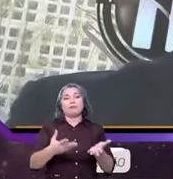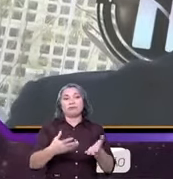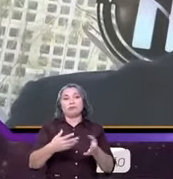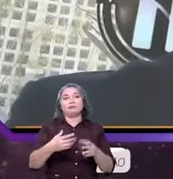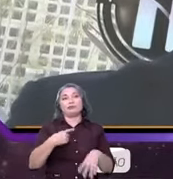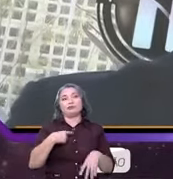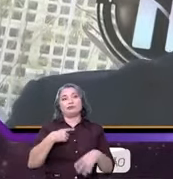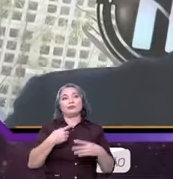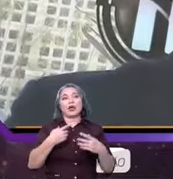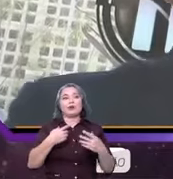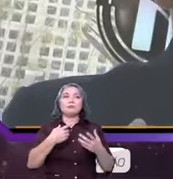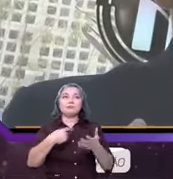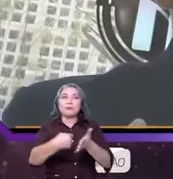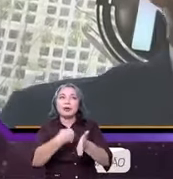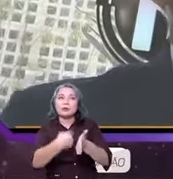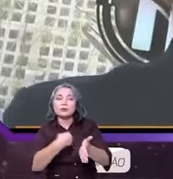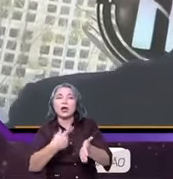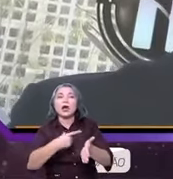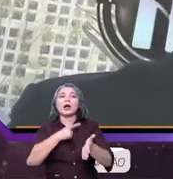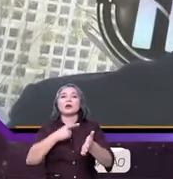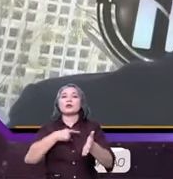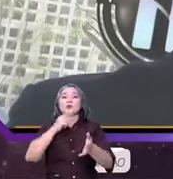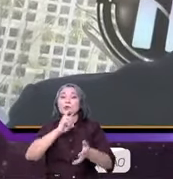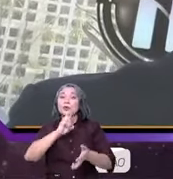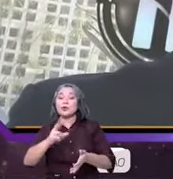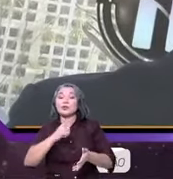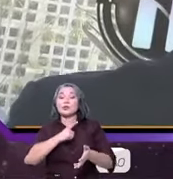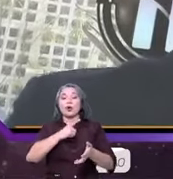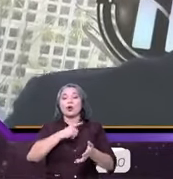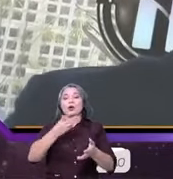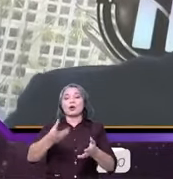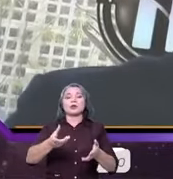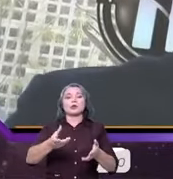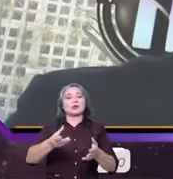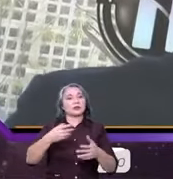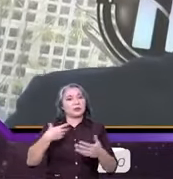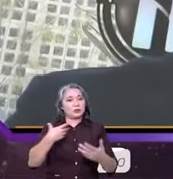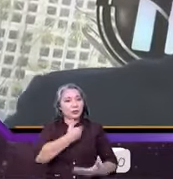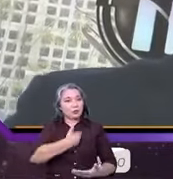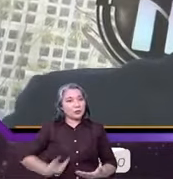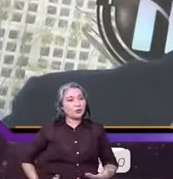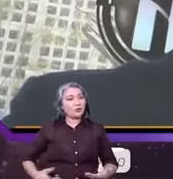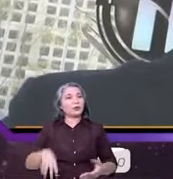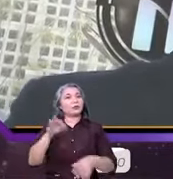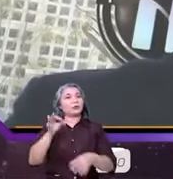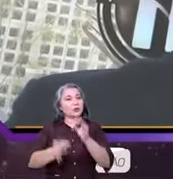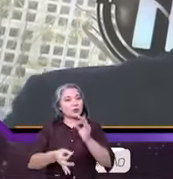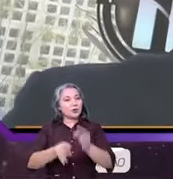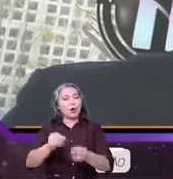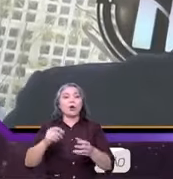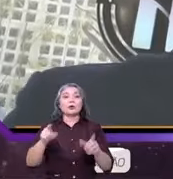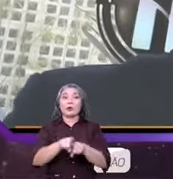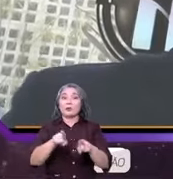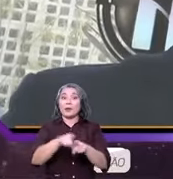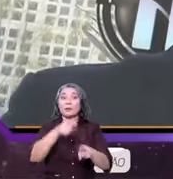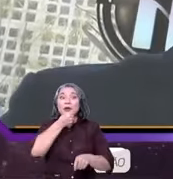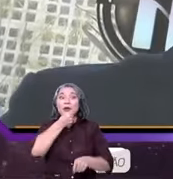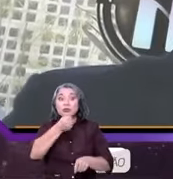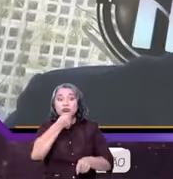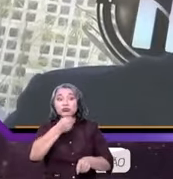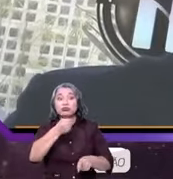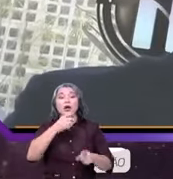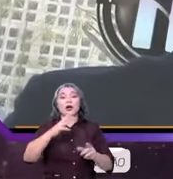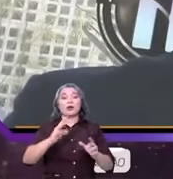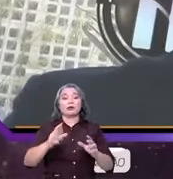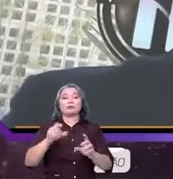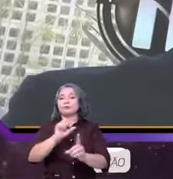Público atualmente, seja pelo Conselho Nacional de Justiça, seja pela própria imprensa. A própria